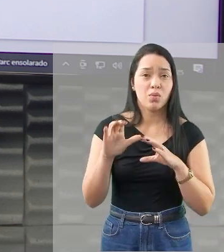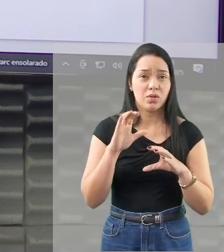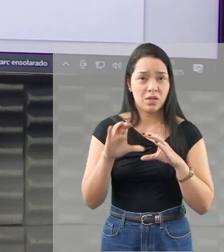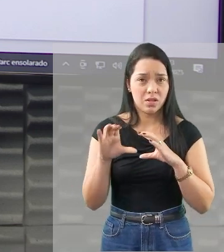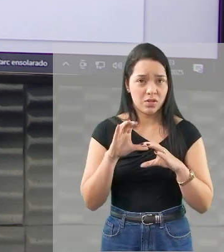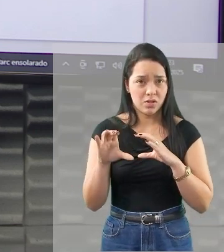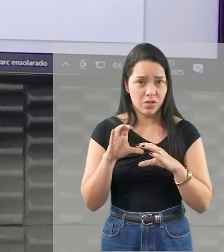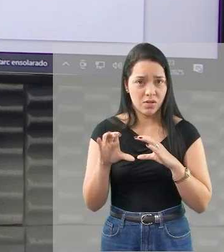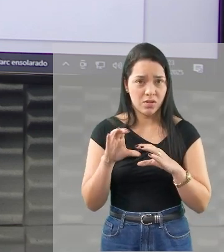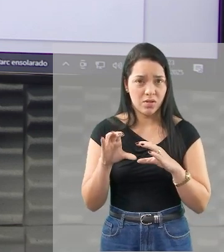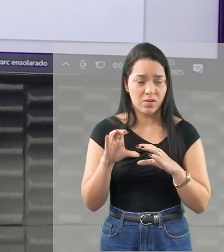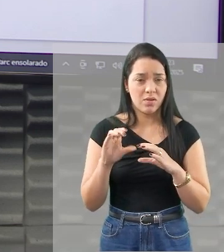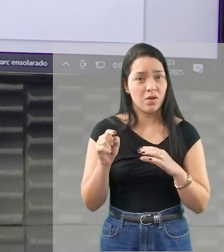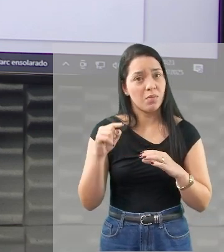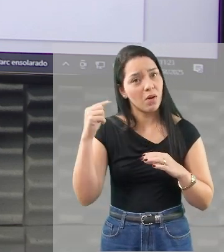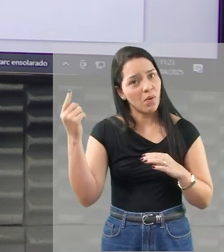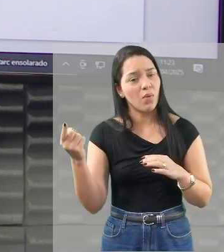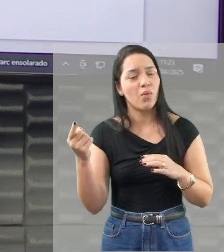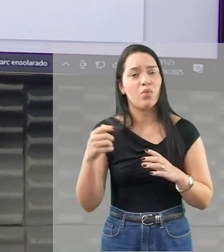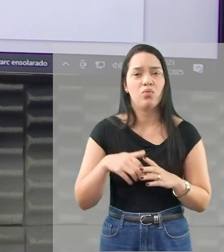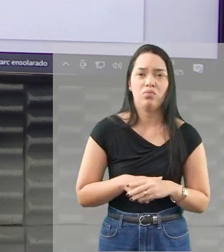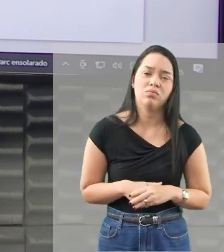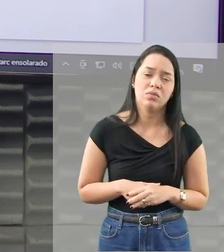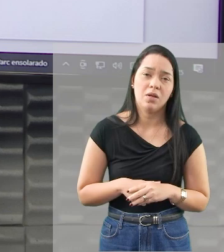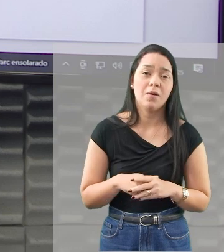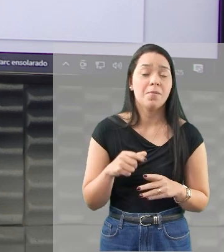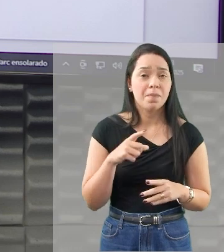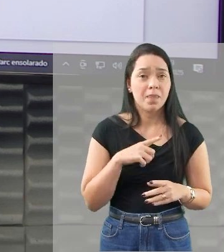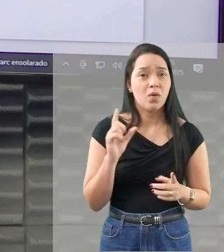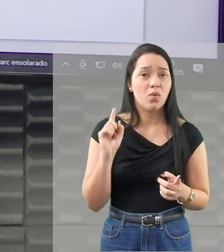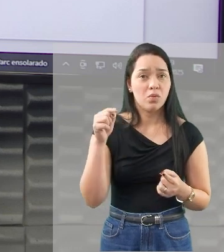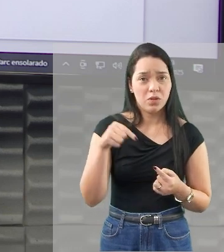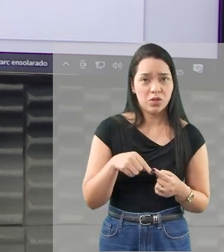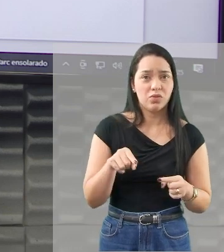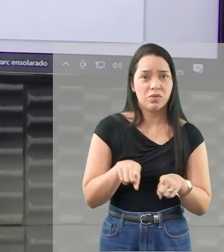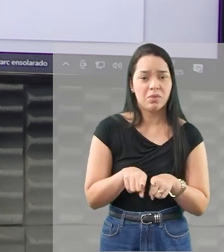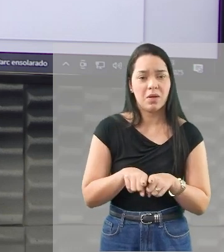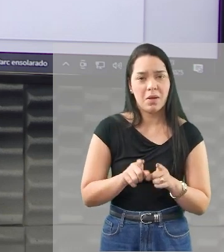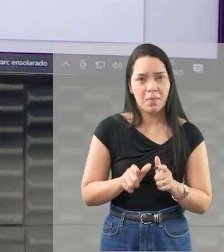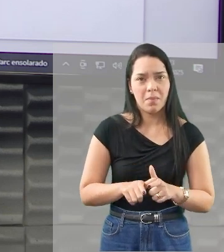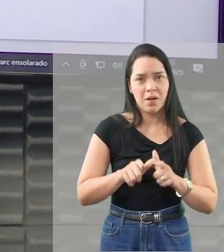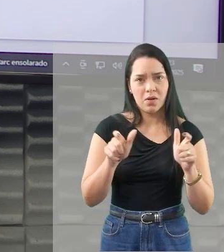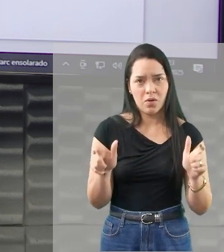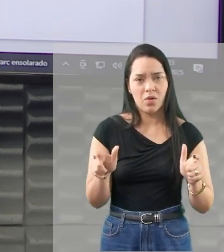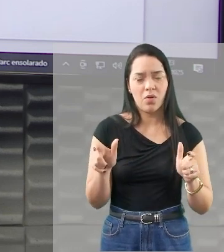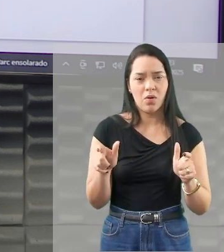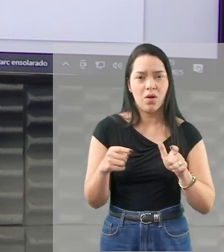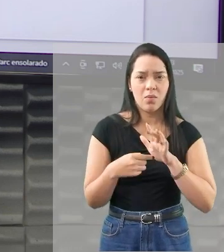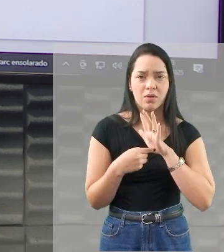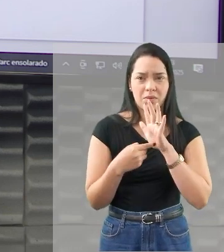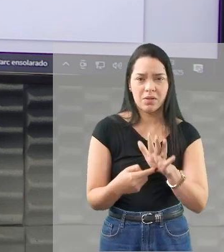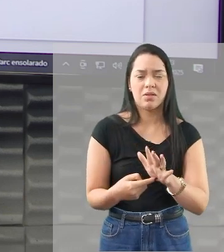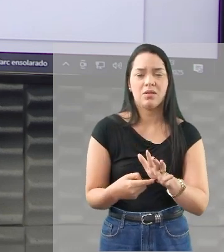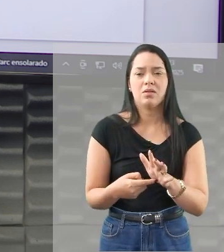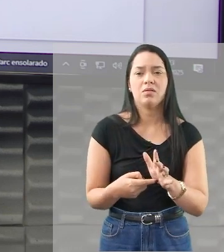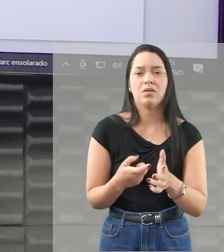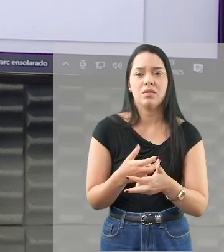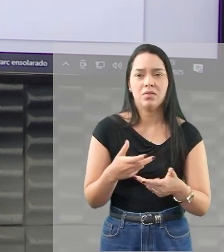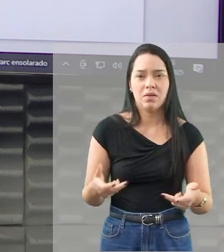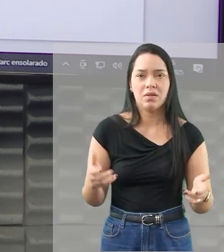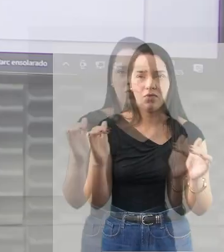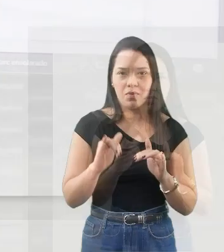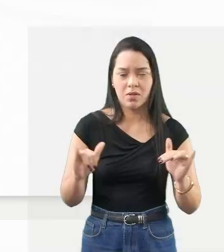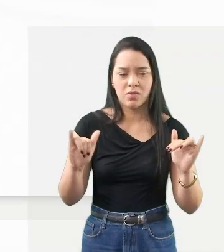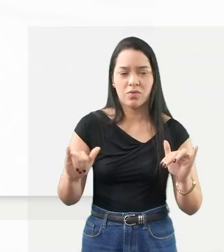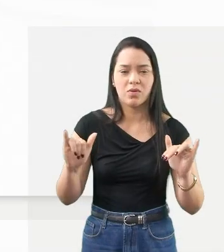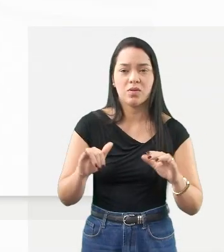comunicativa, para uma outra finalidade comunicativa, né? Ele tem um objetivo maior por estar apresentando esses elementos, essas